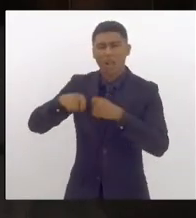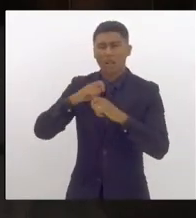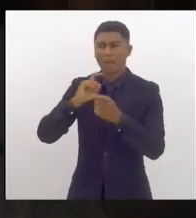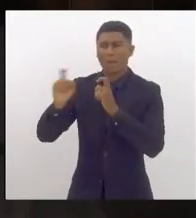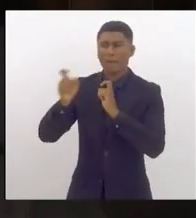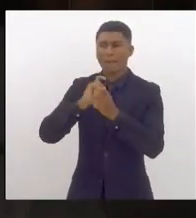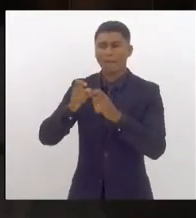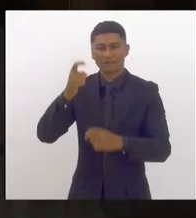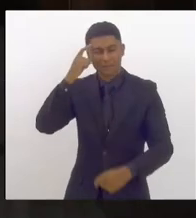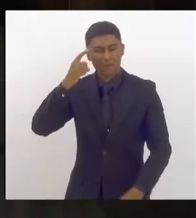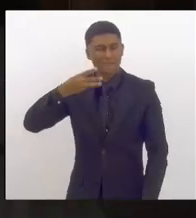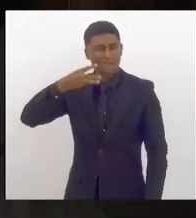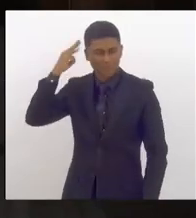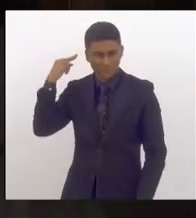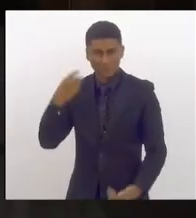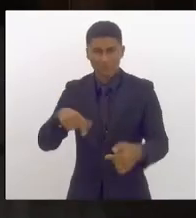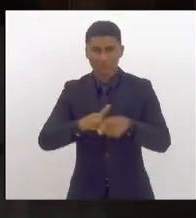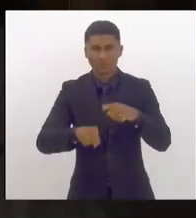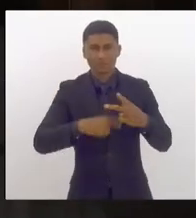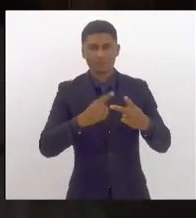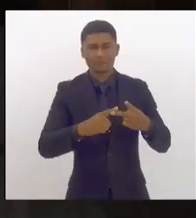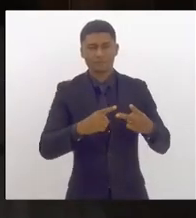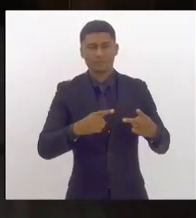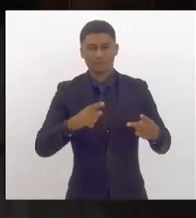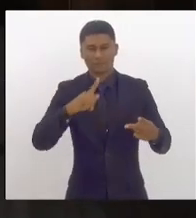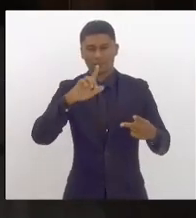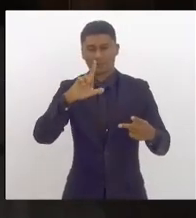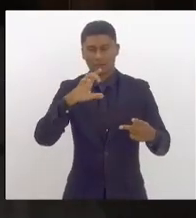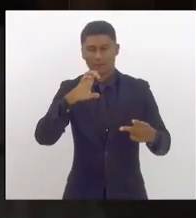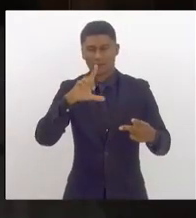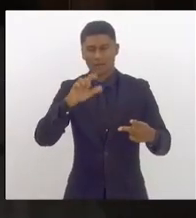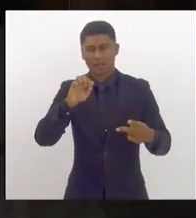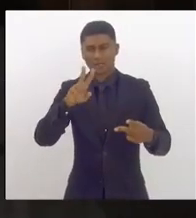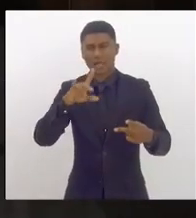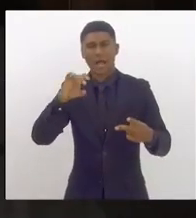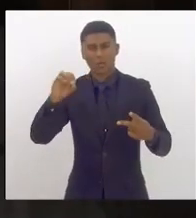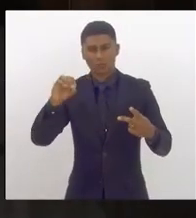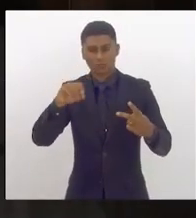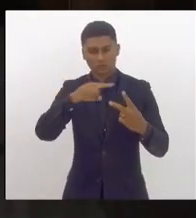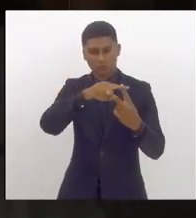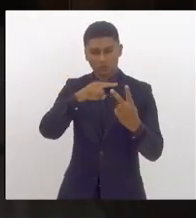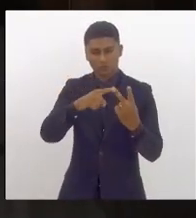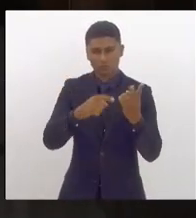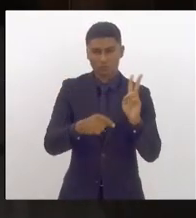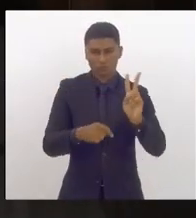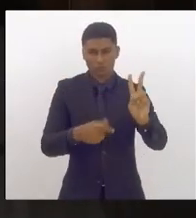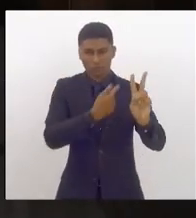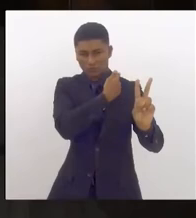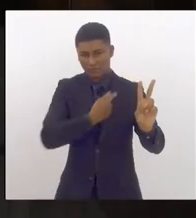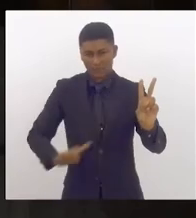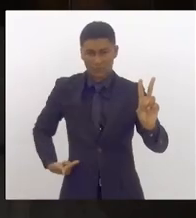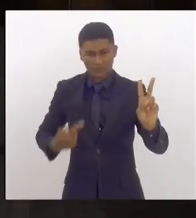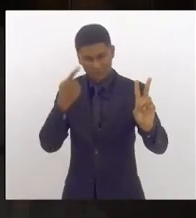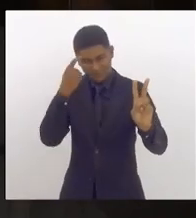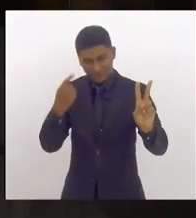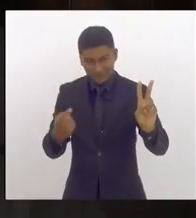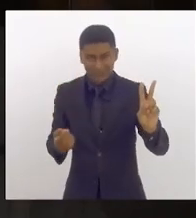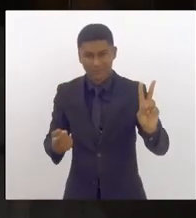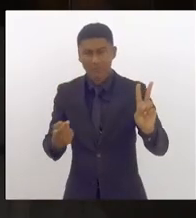por Wilson vídeos e Cláudio Castro pela dupla que governava junto do governava em conjunto